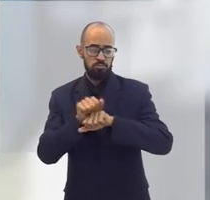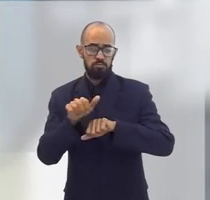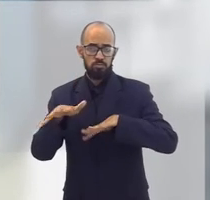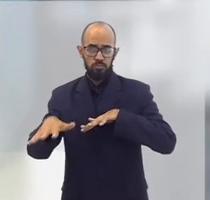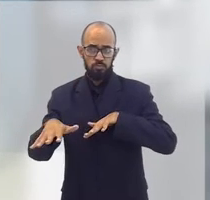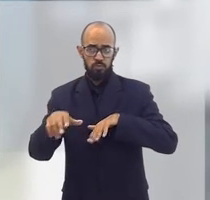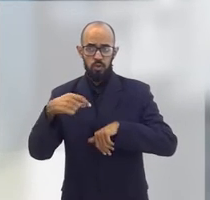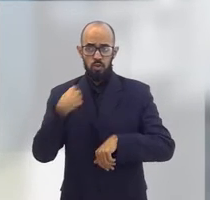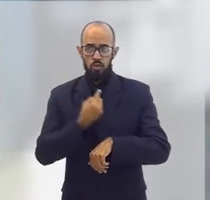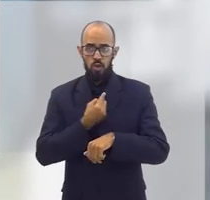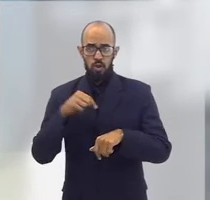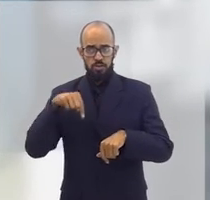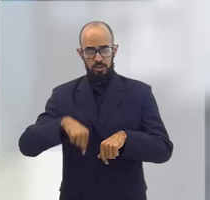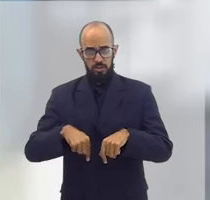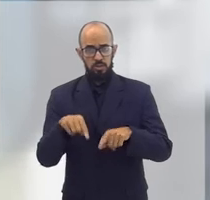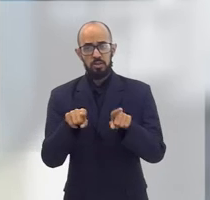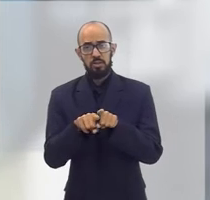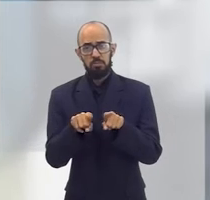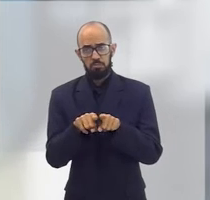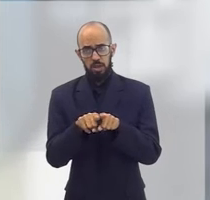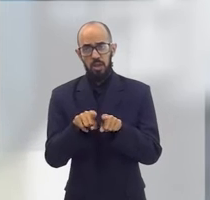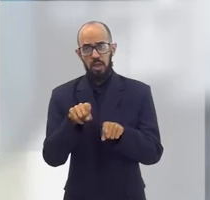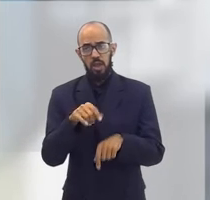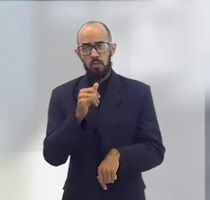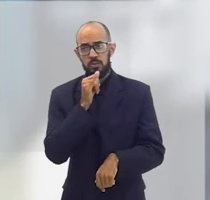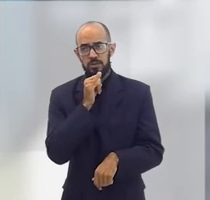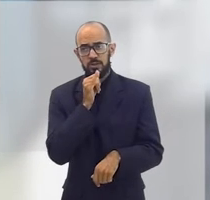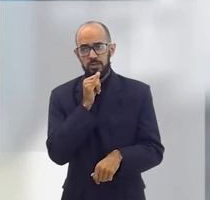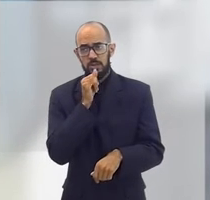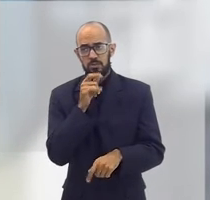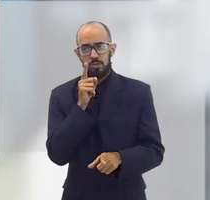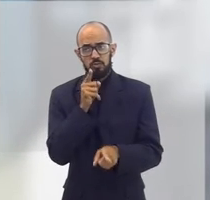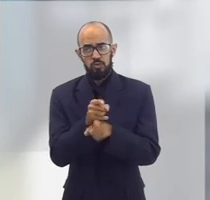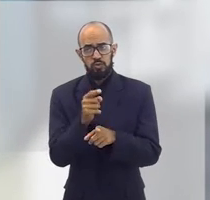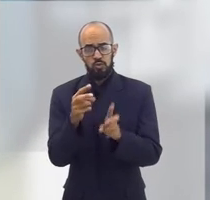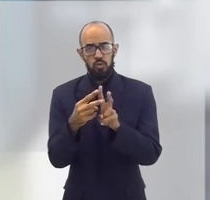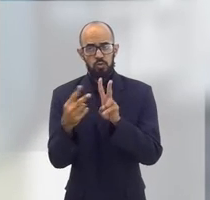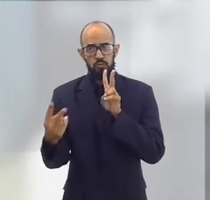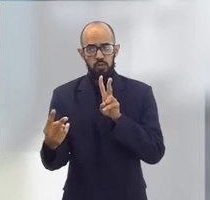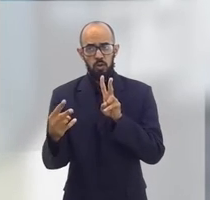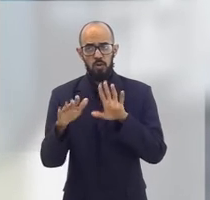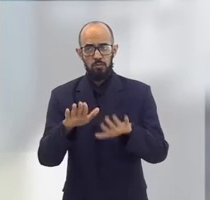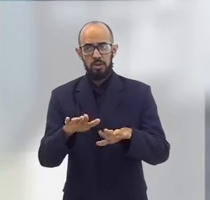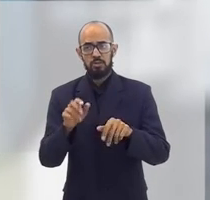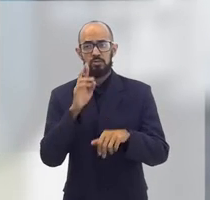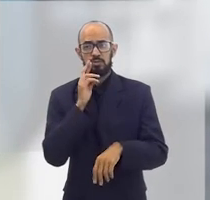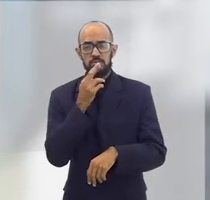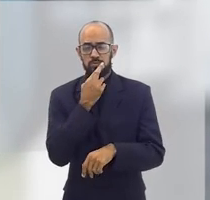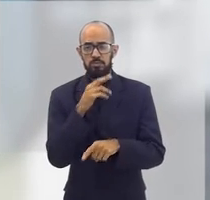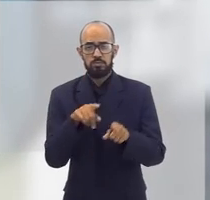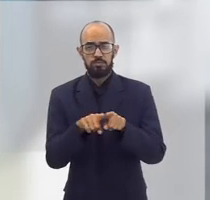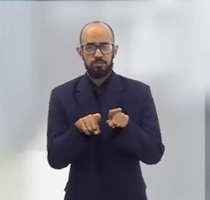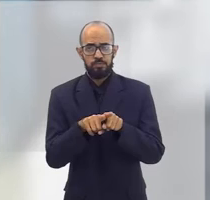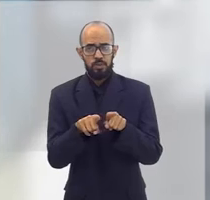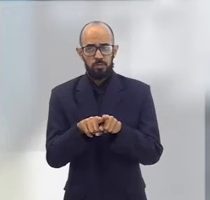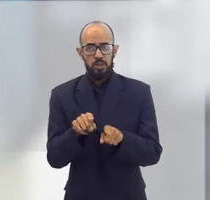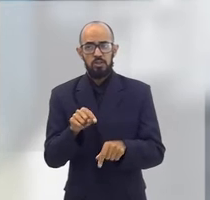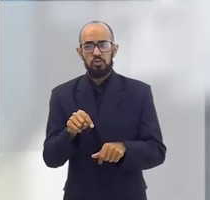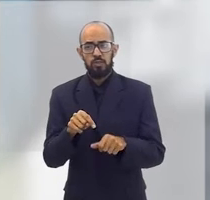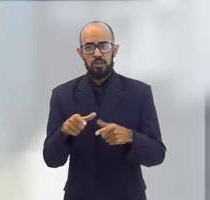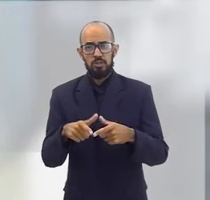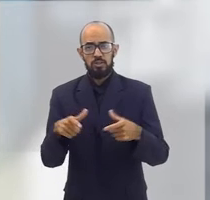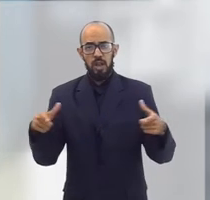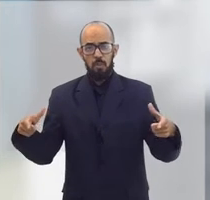presencial e online, e a gente aqui é um exemplo disso, né? A gente está nesse encontro virtual. E os restaurantes também tiveram um grande aumento